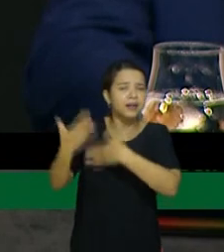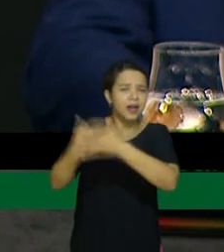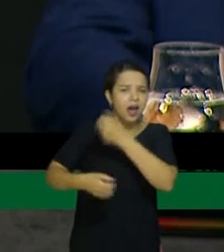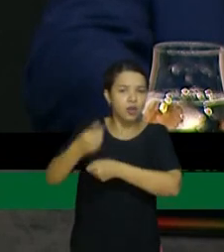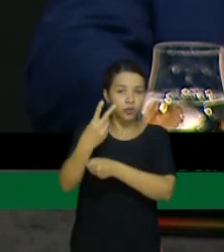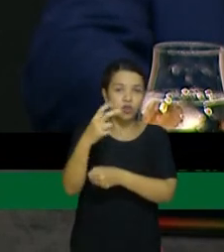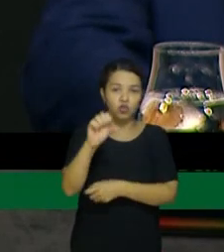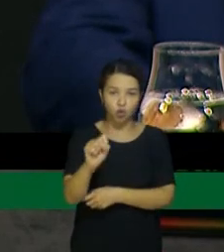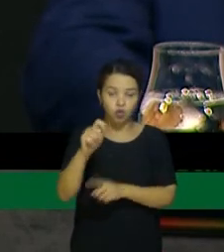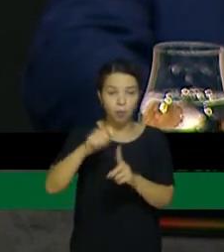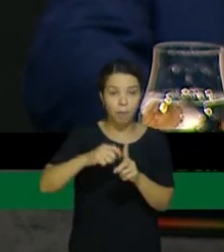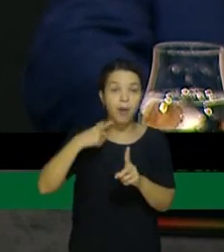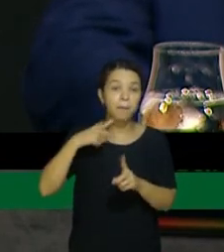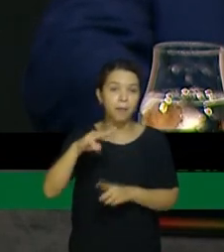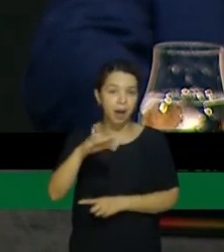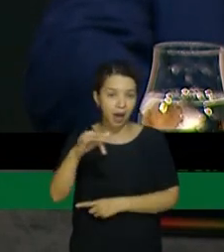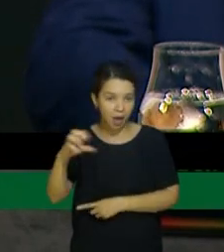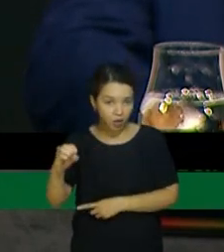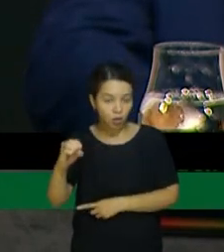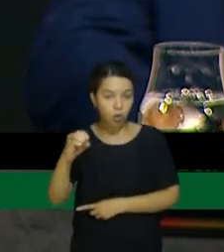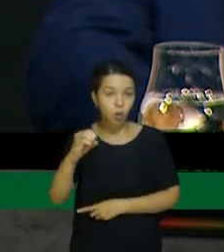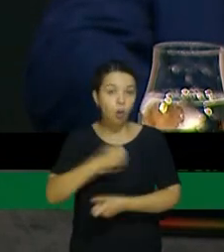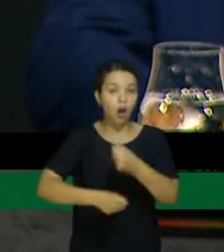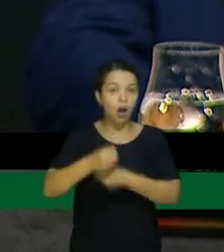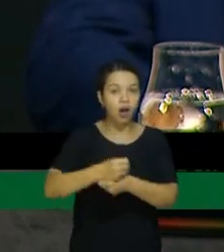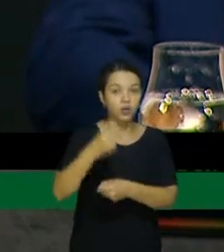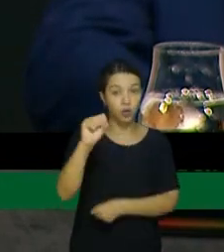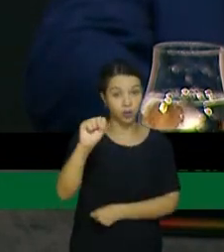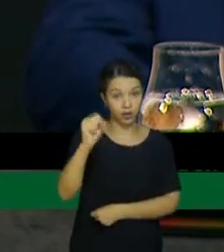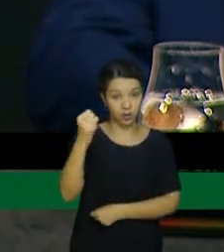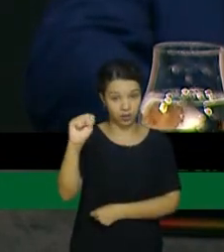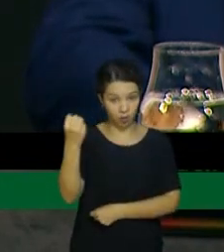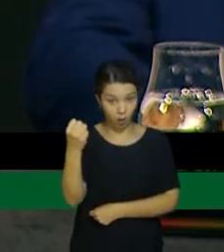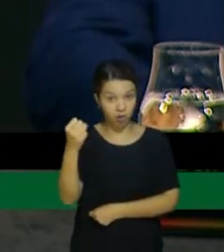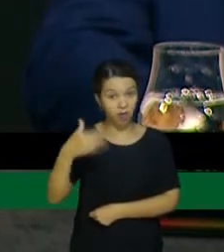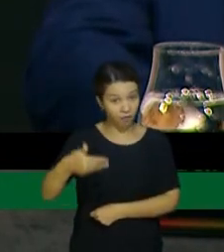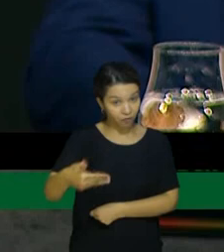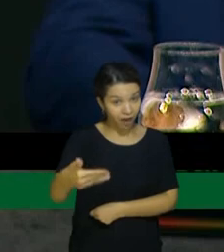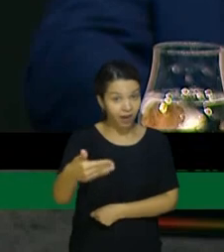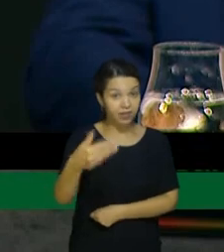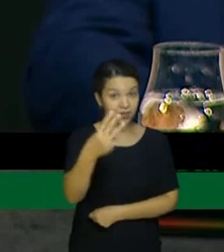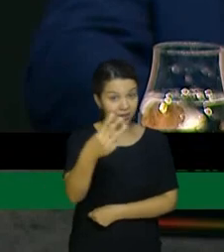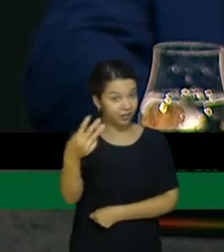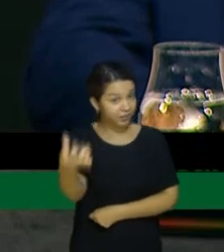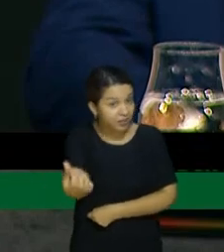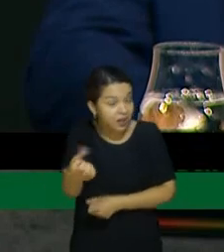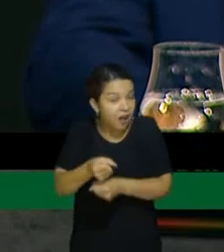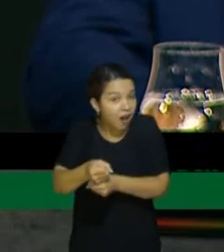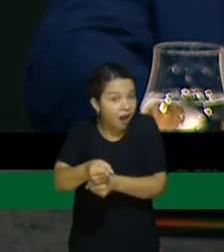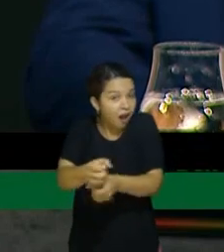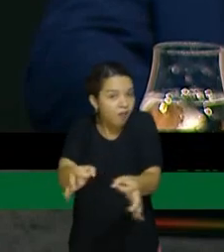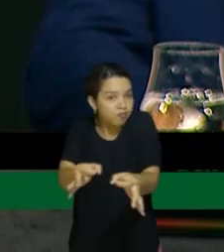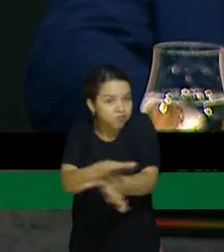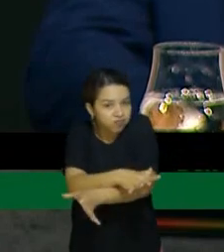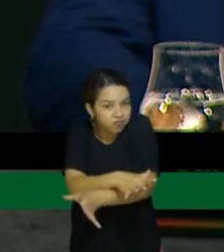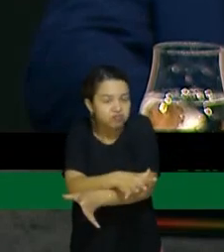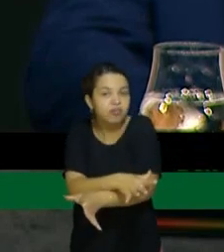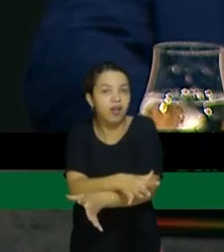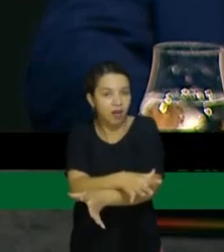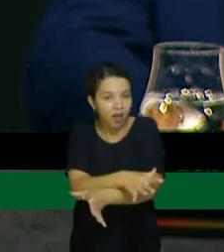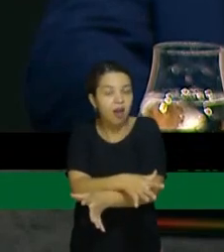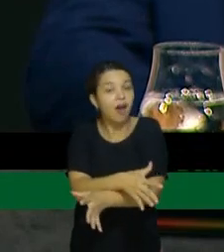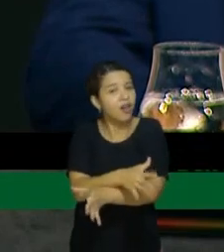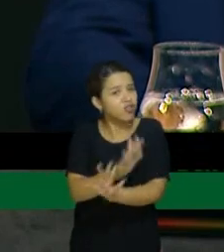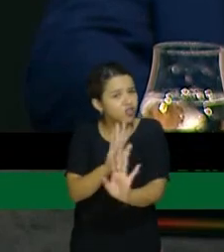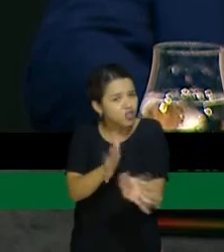88 Então no próximo dia 28 completa 36 anos de existência 36 anos onde passaram muitas